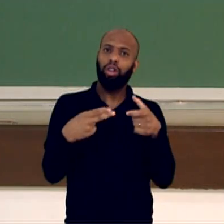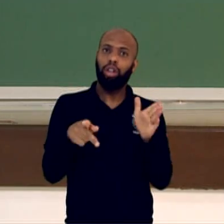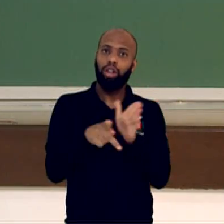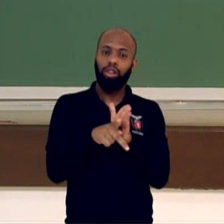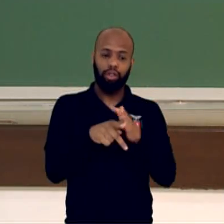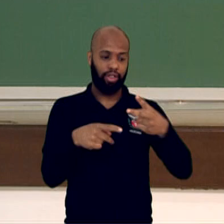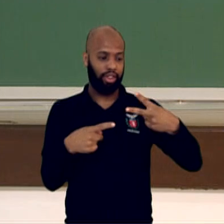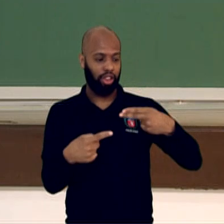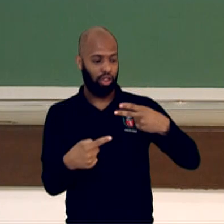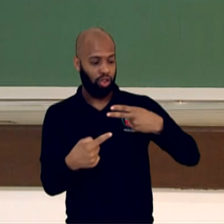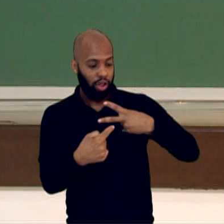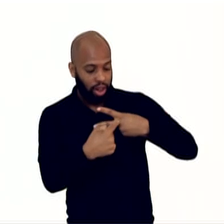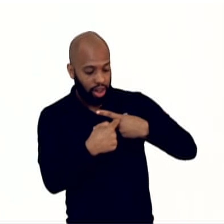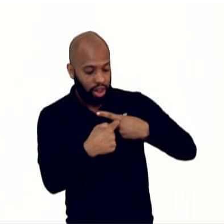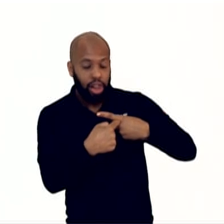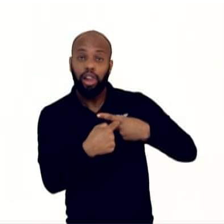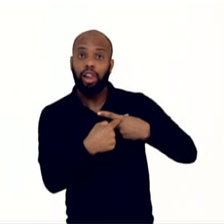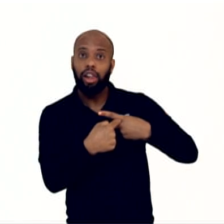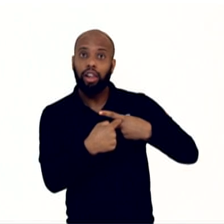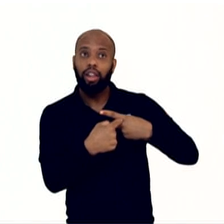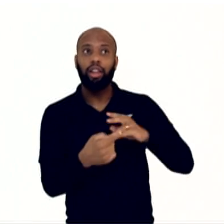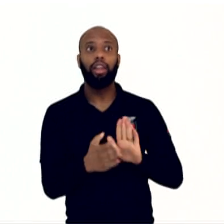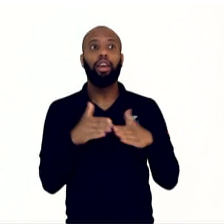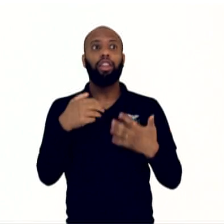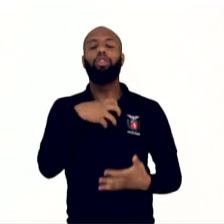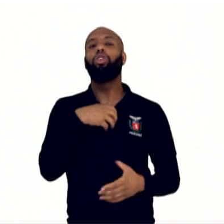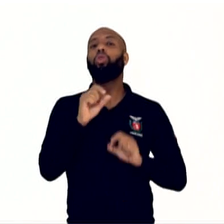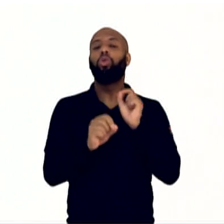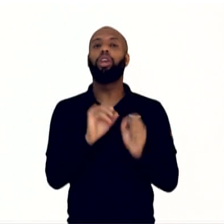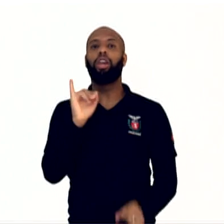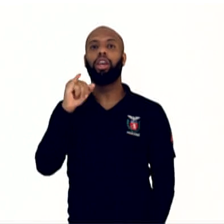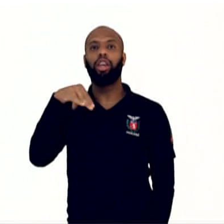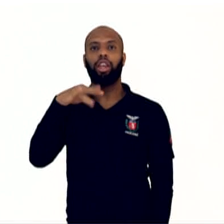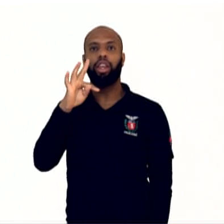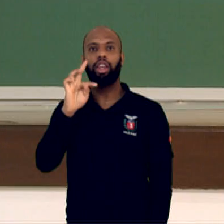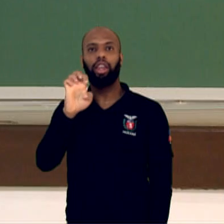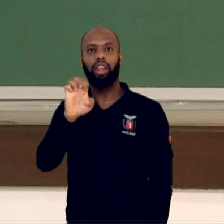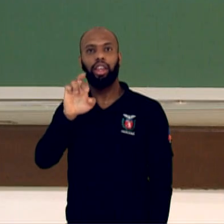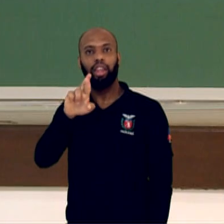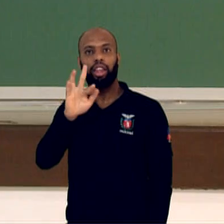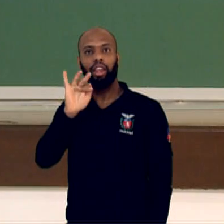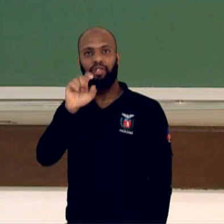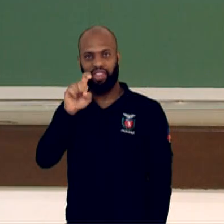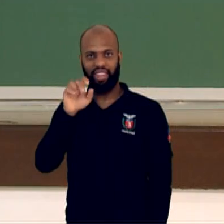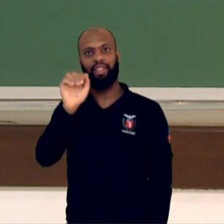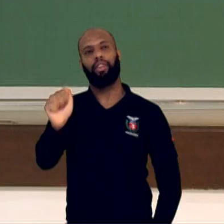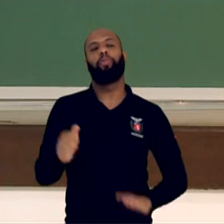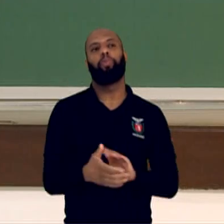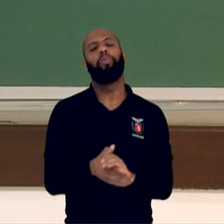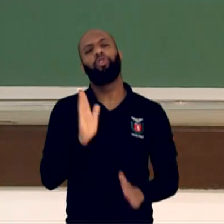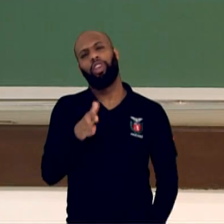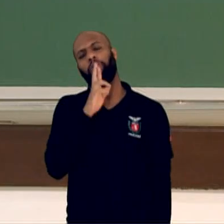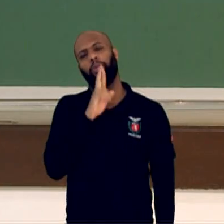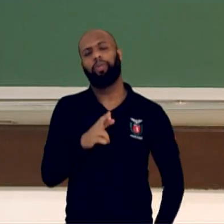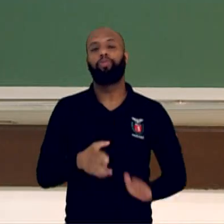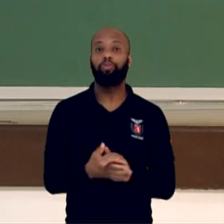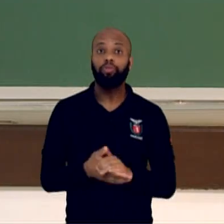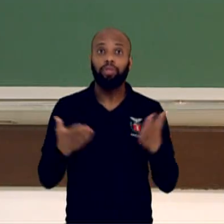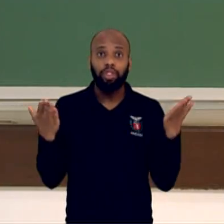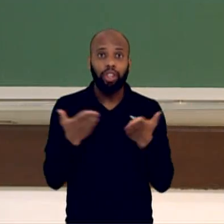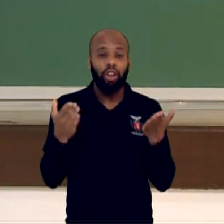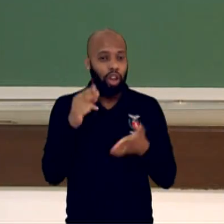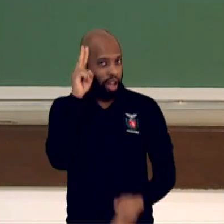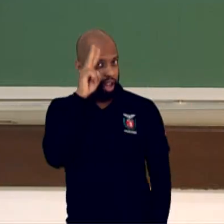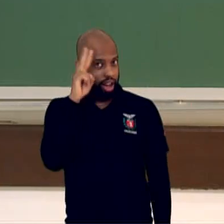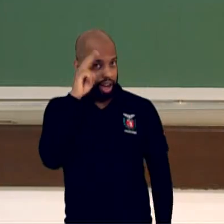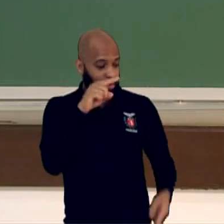Então que tipo de alavanca ela é? A interfixa, né? Então a gente já achou a resposta. Vamos lembrar então os